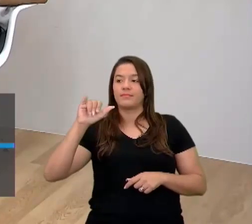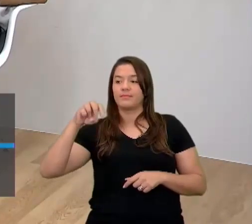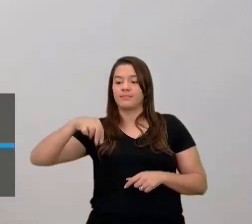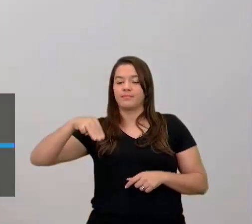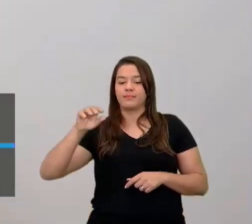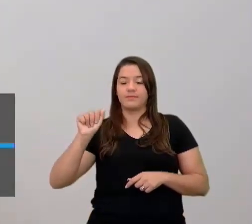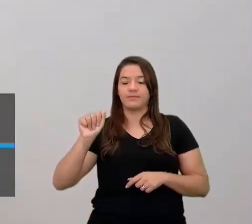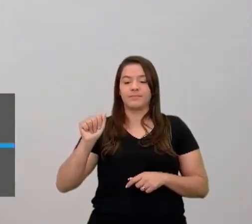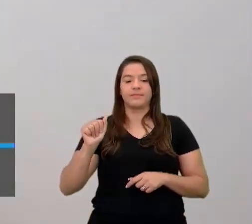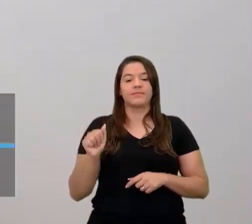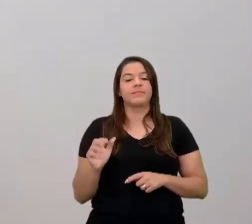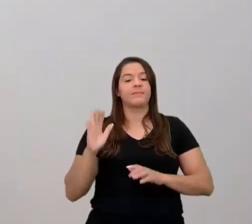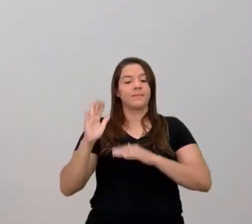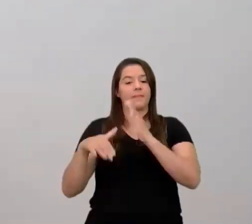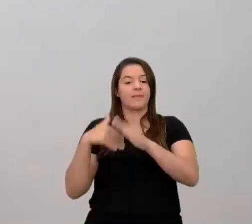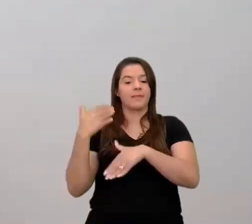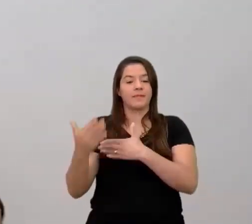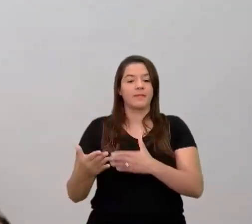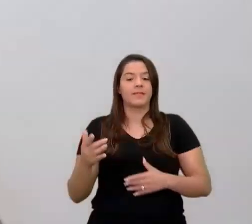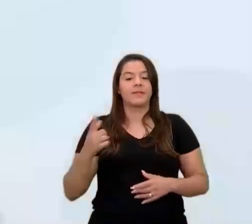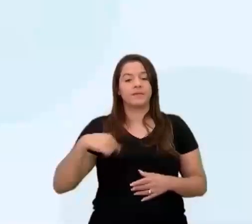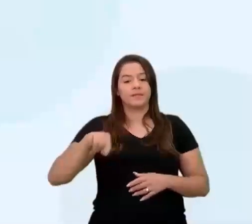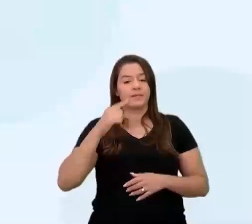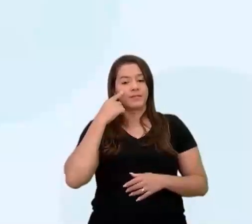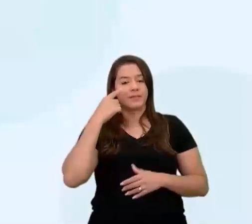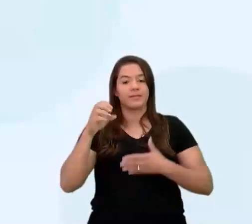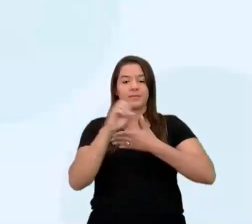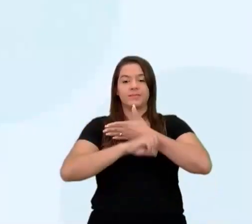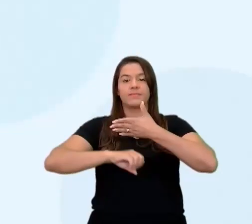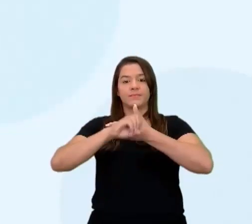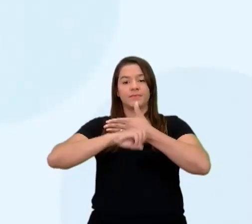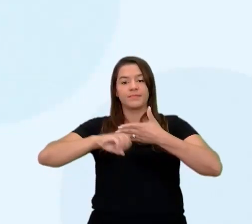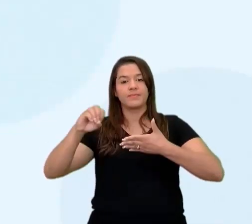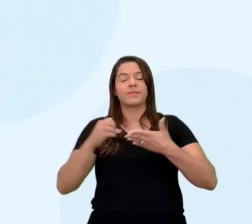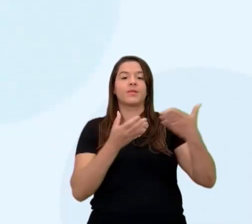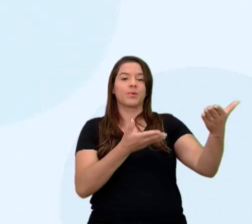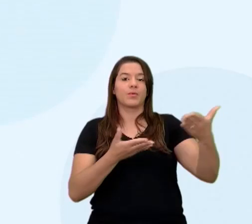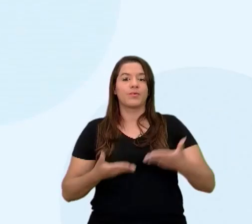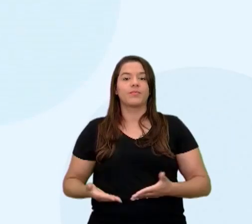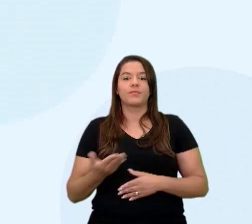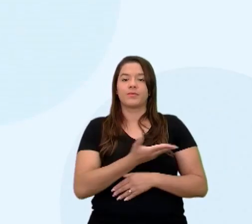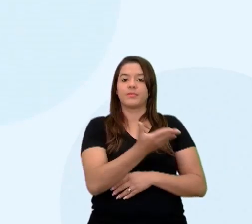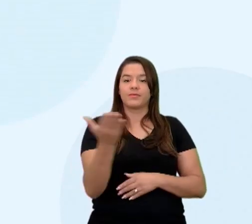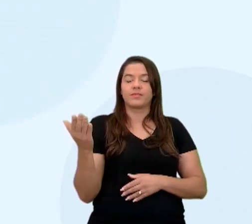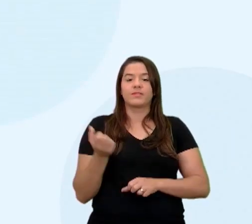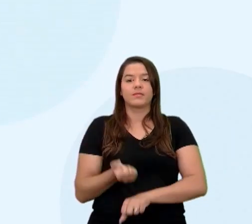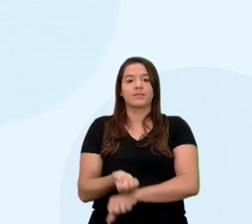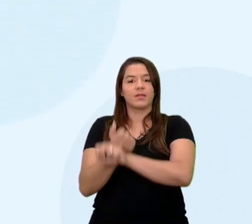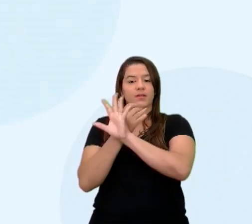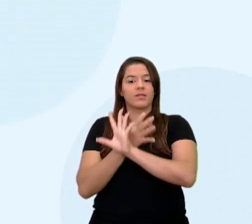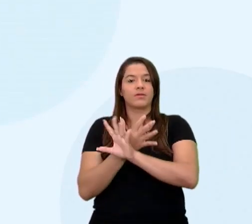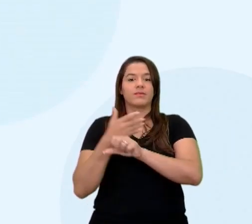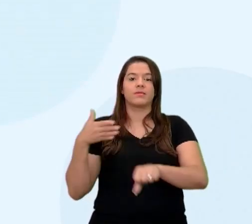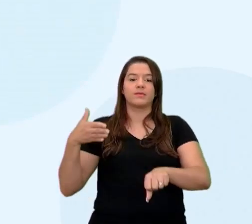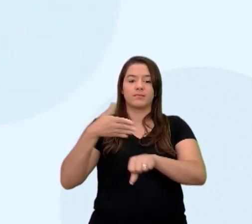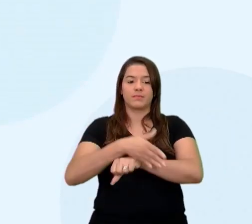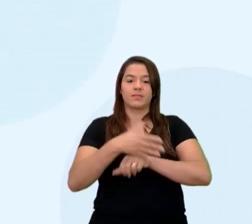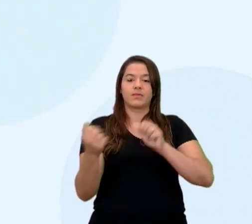discutir com um pouquinho mais de profundidade depois da vinhetinha, que convida os alunos a entrar